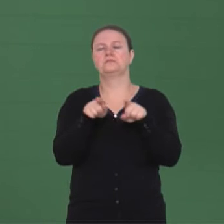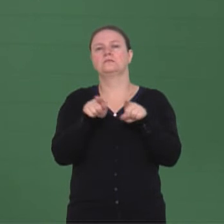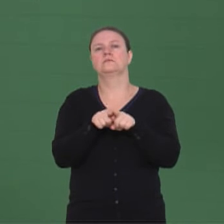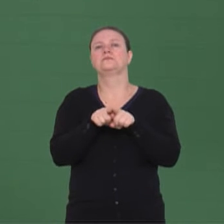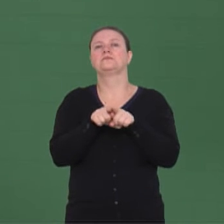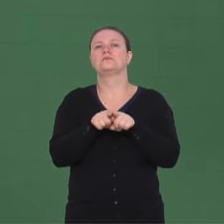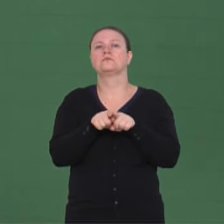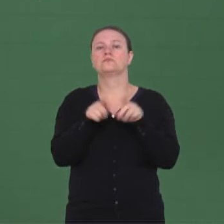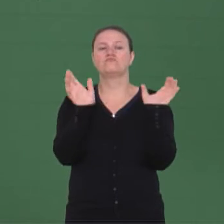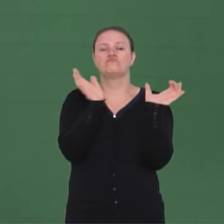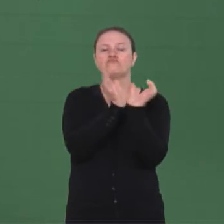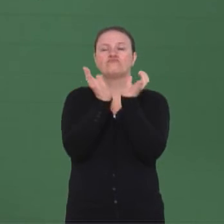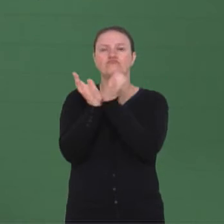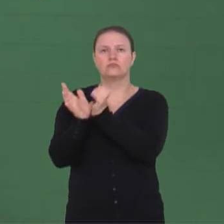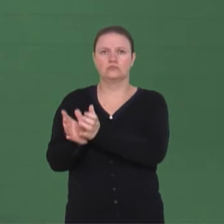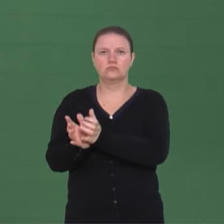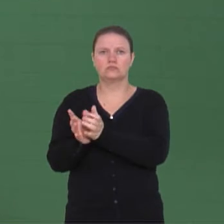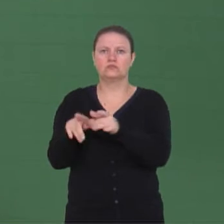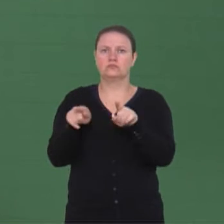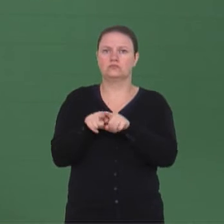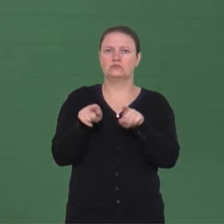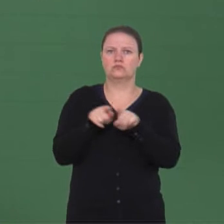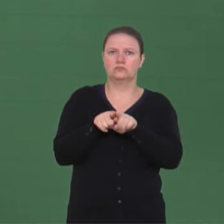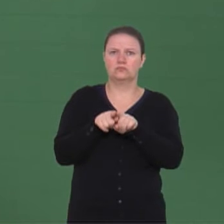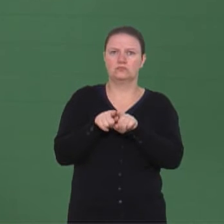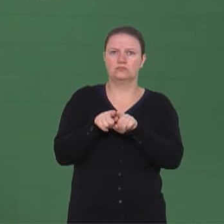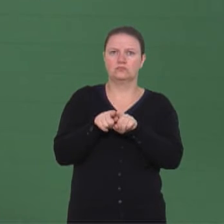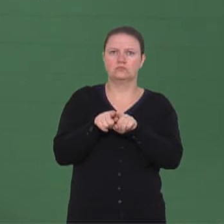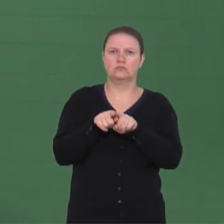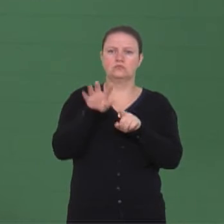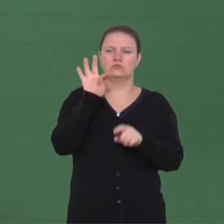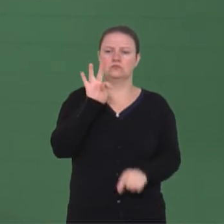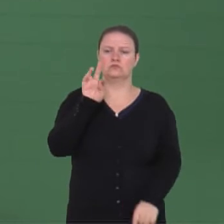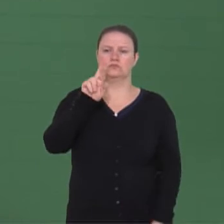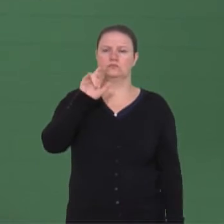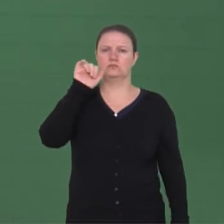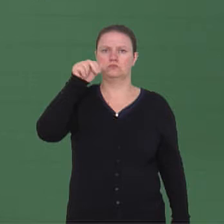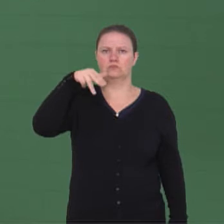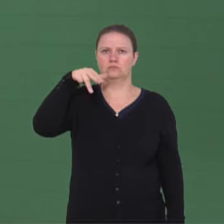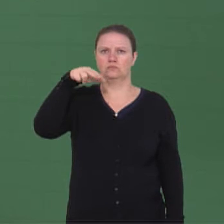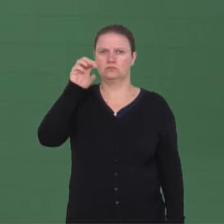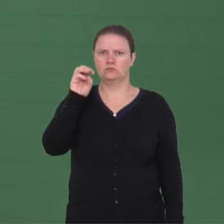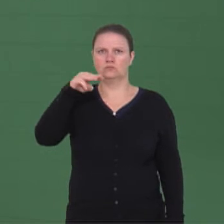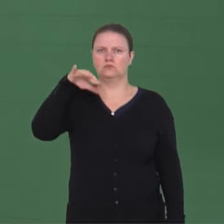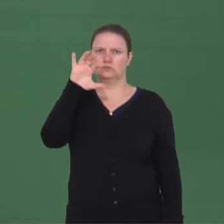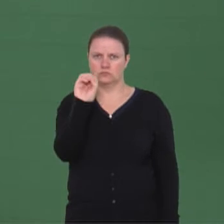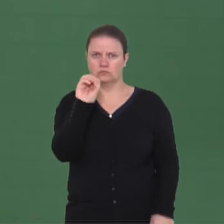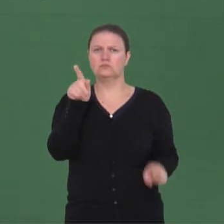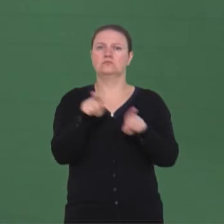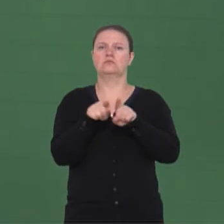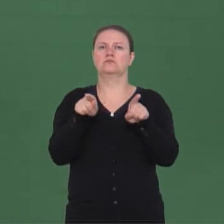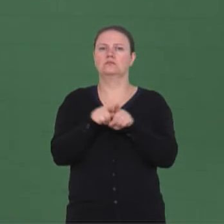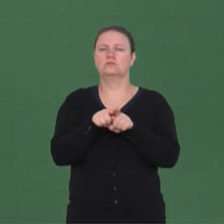viram agrupamento, vocês viram trinômio, não é isso? Trinômio quadrado perfeito, né?